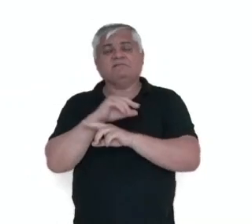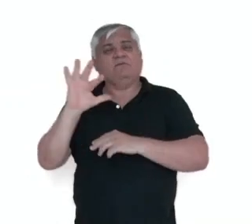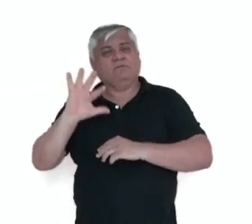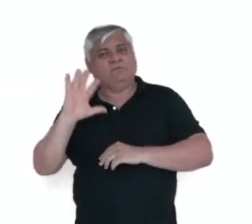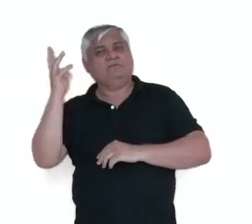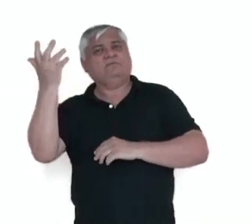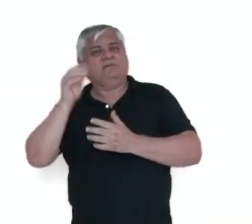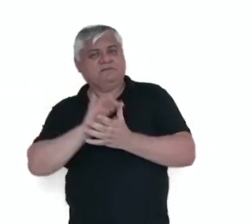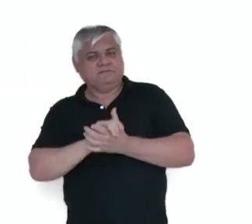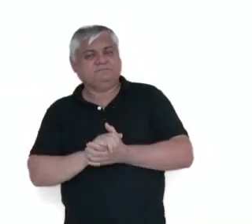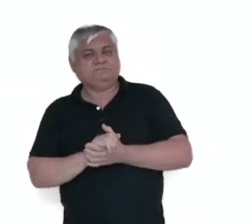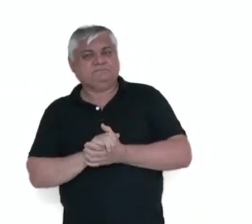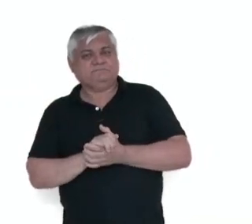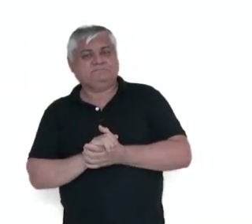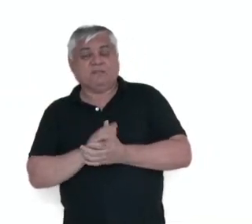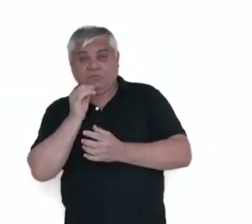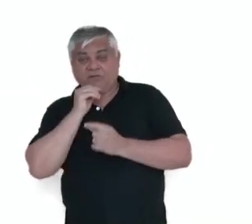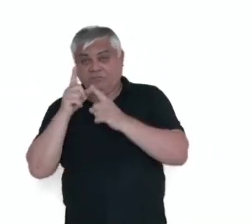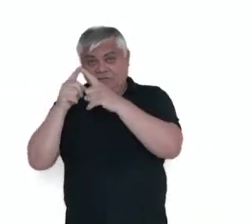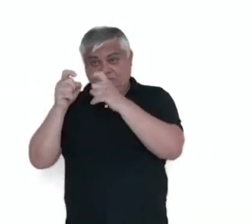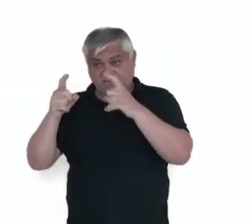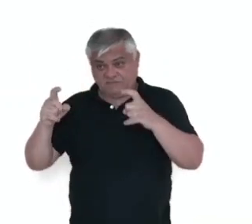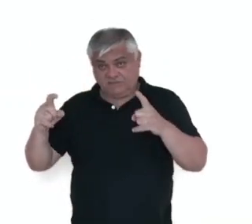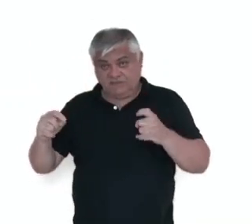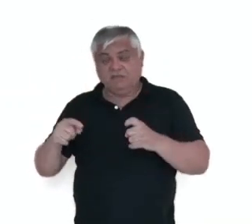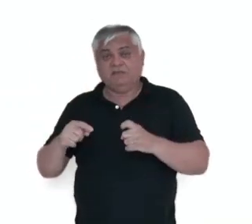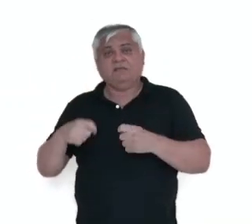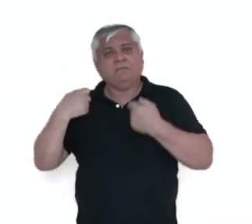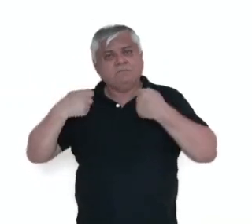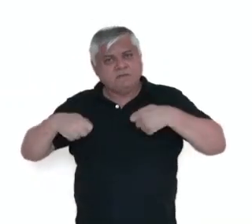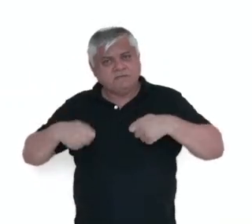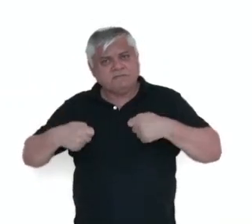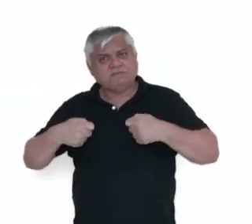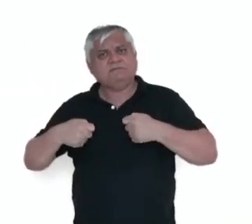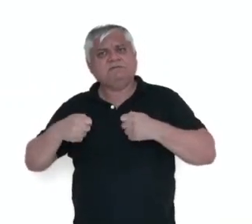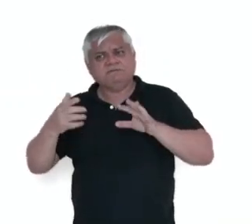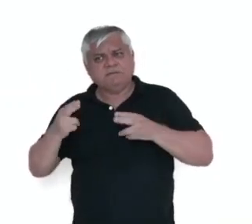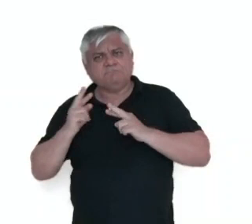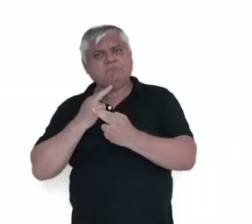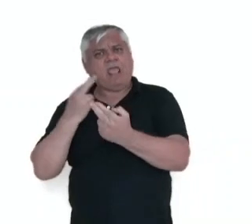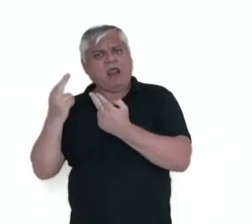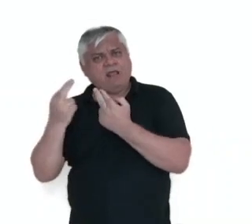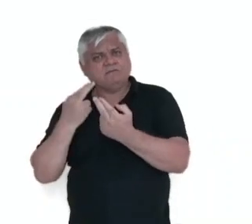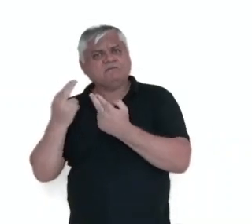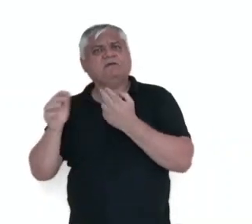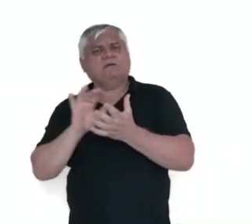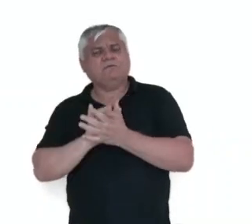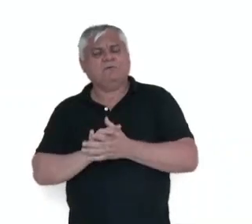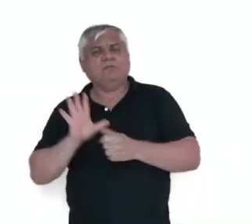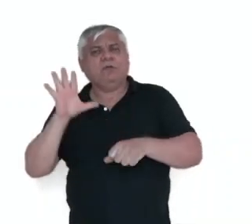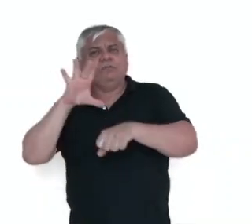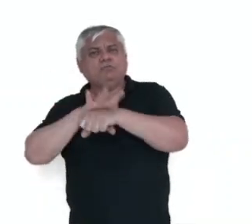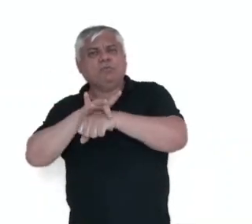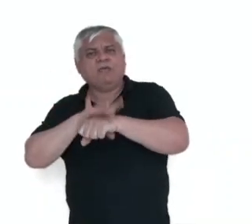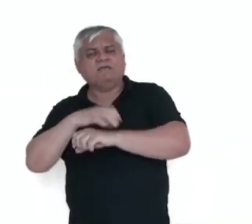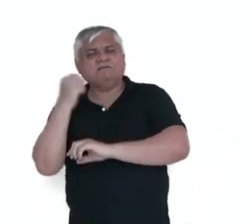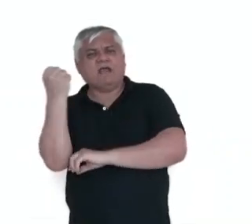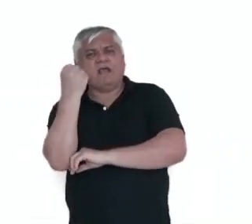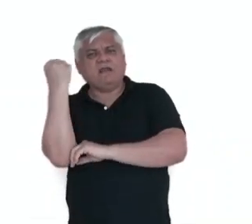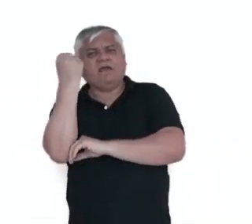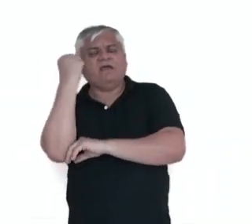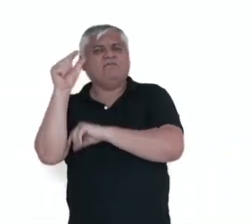da natureza. A ciência, por exemplo, precisa estabelecer essas relações. Se tem uma doença grave, por